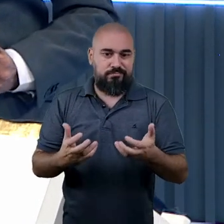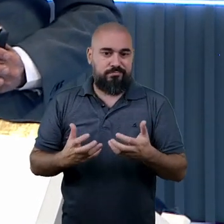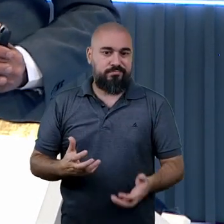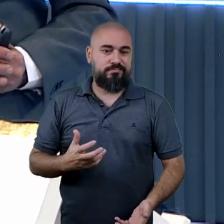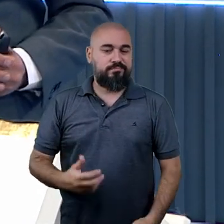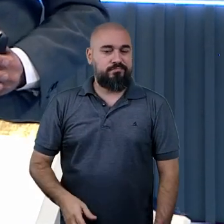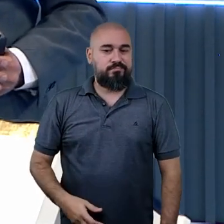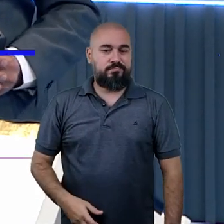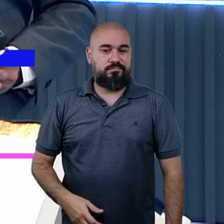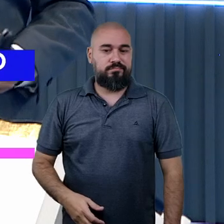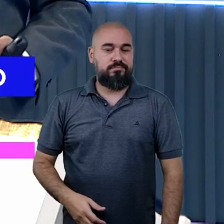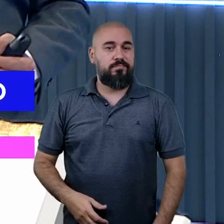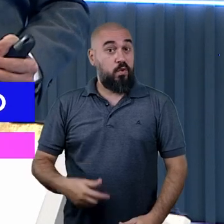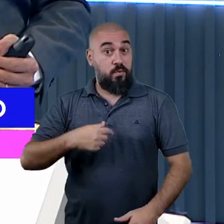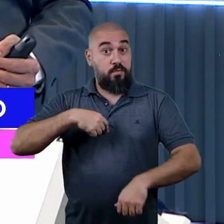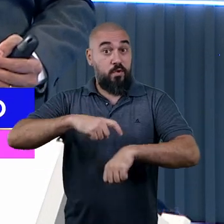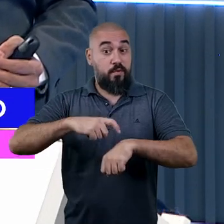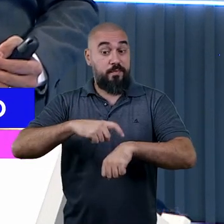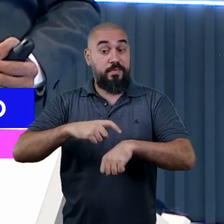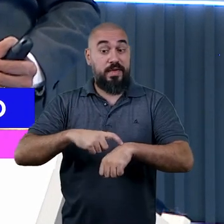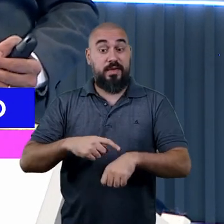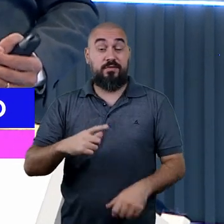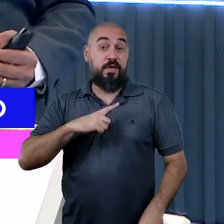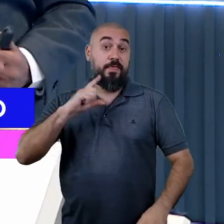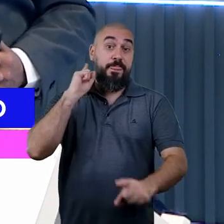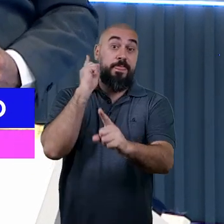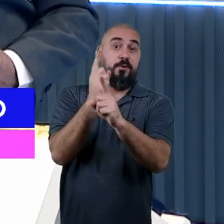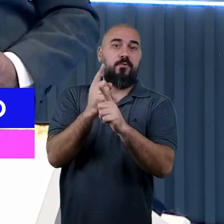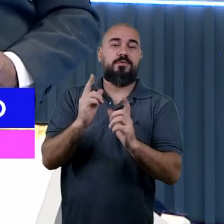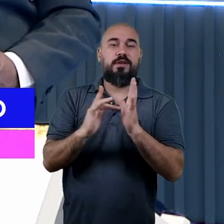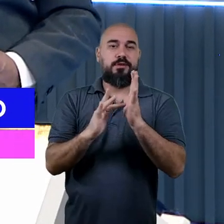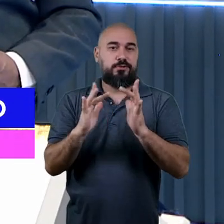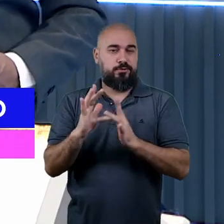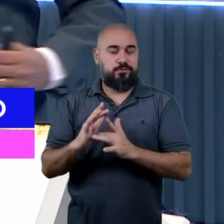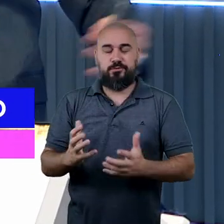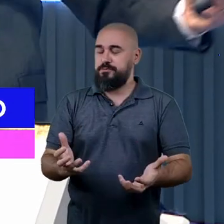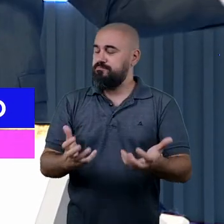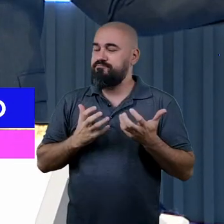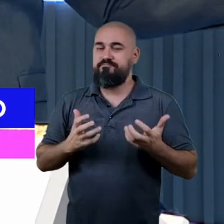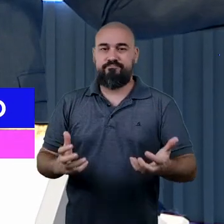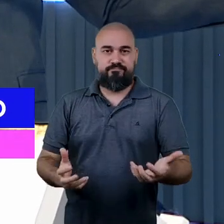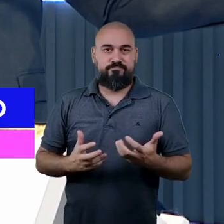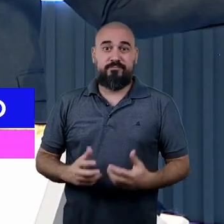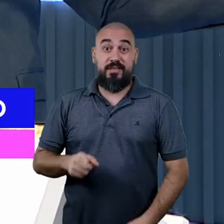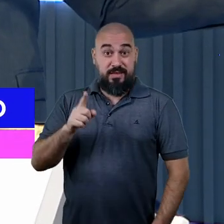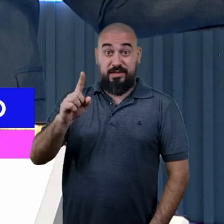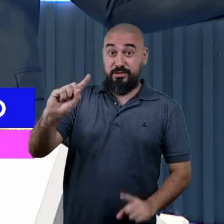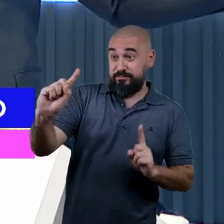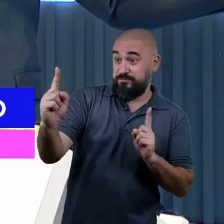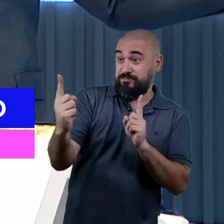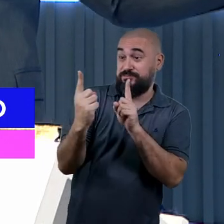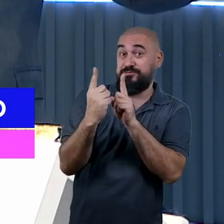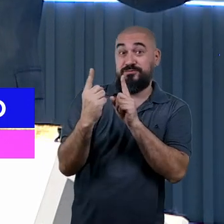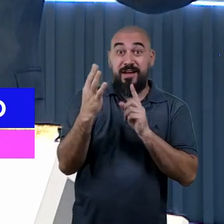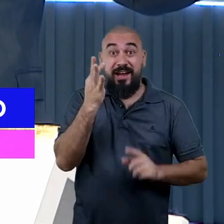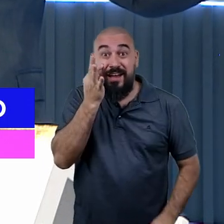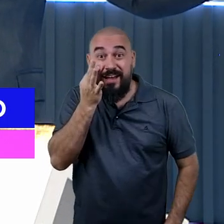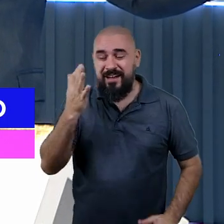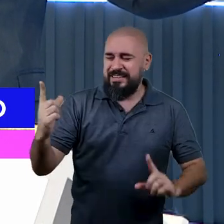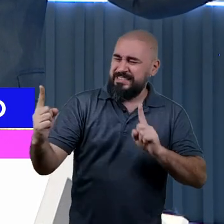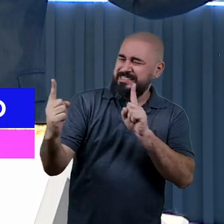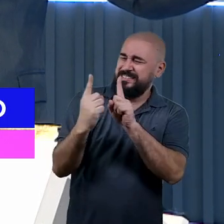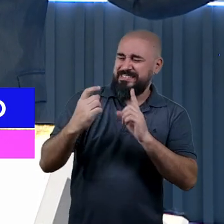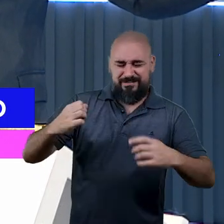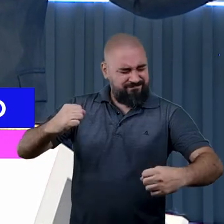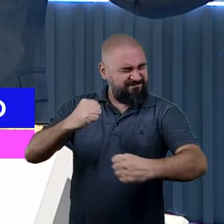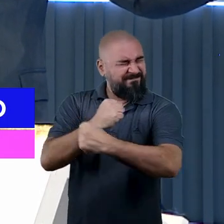o momento no qual poderei encontrar-me com Jesus e poder abraçá-lo e poder dizer obrigado,